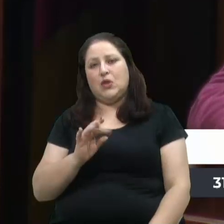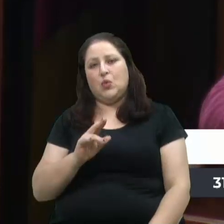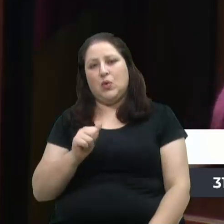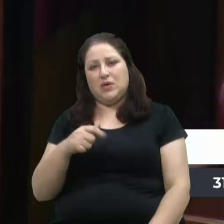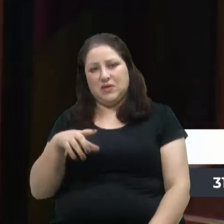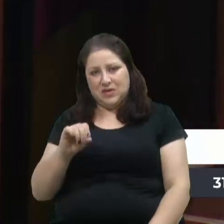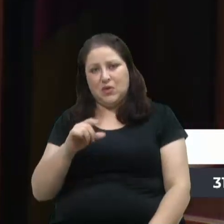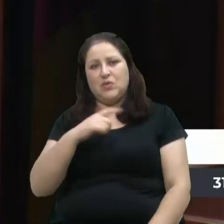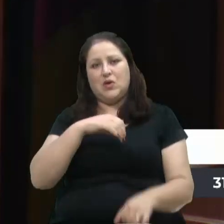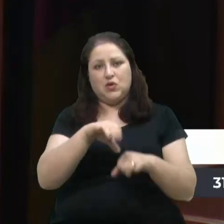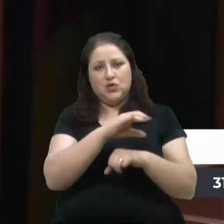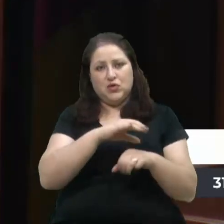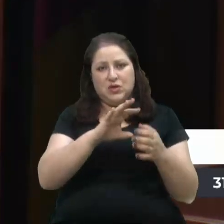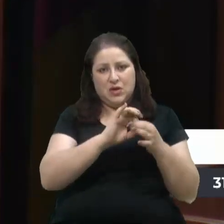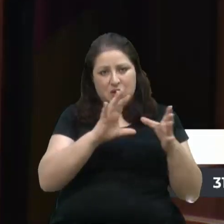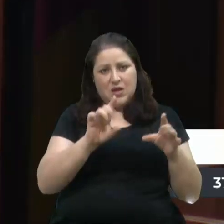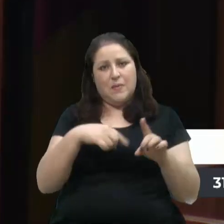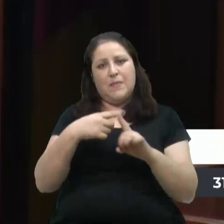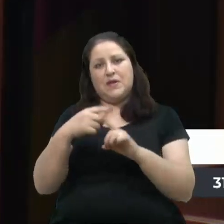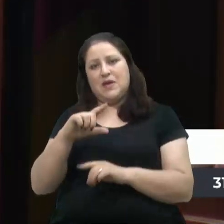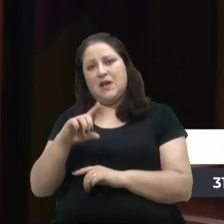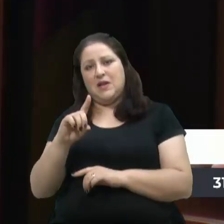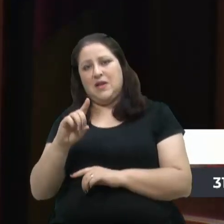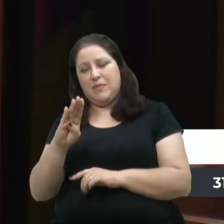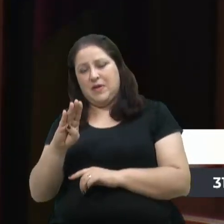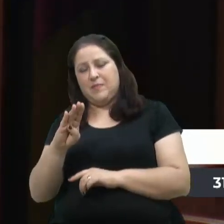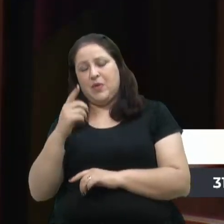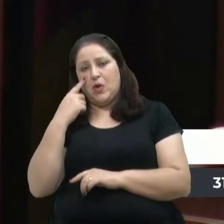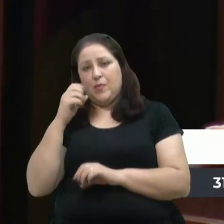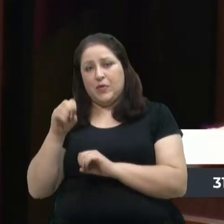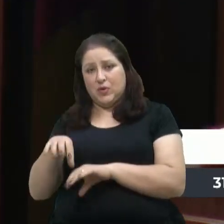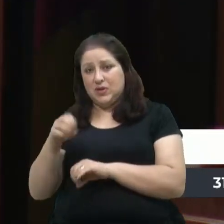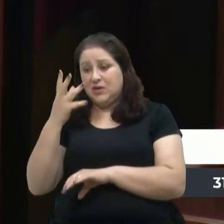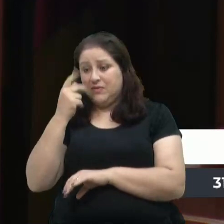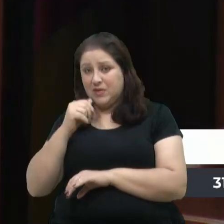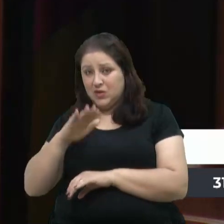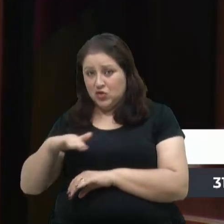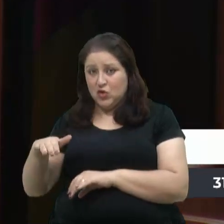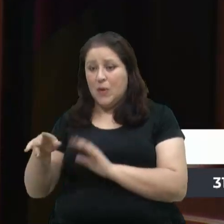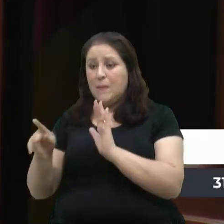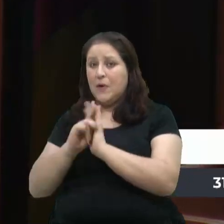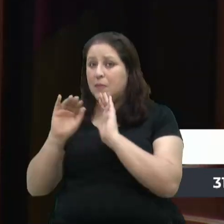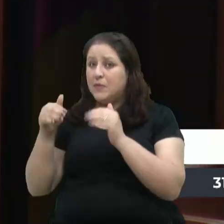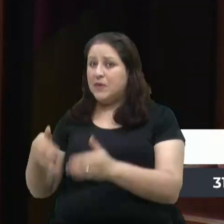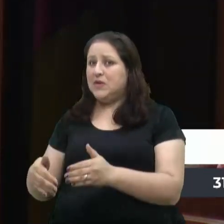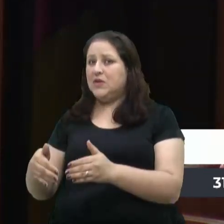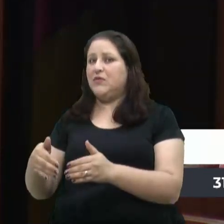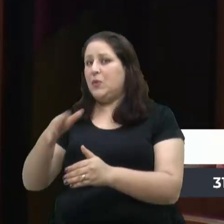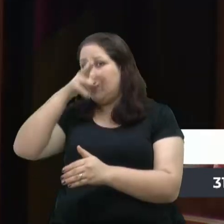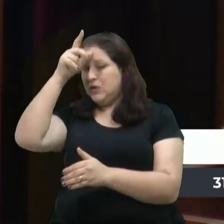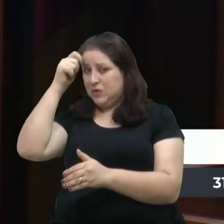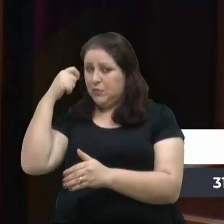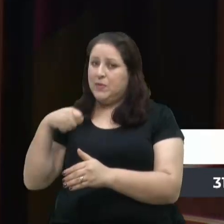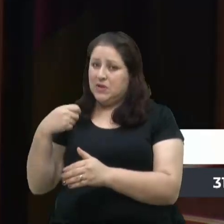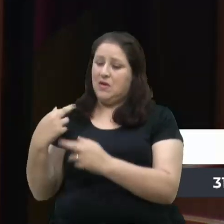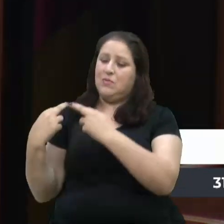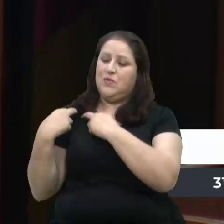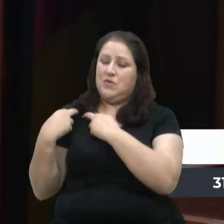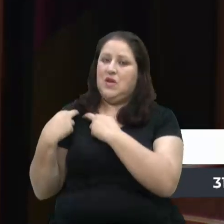LDB a educação infantil é exclusividade responsabilidade do município então nós temos que ofertar né